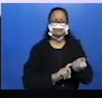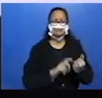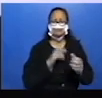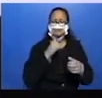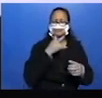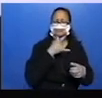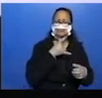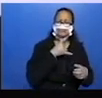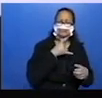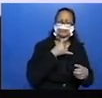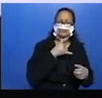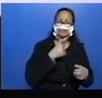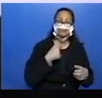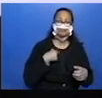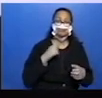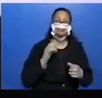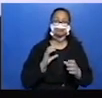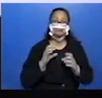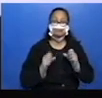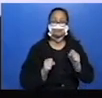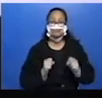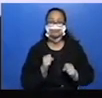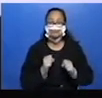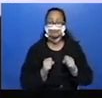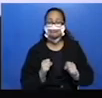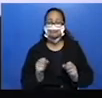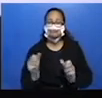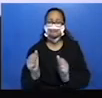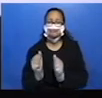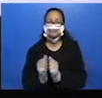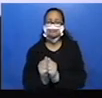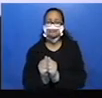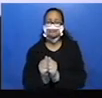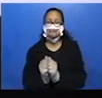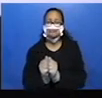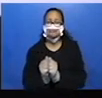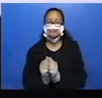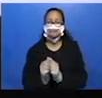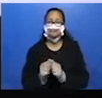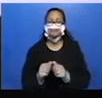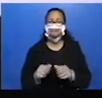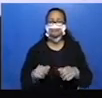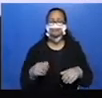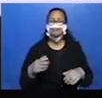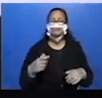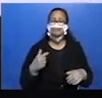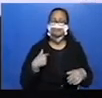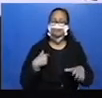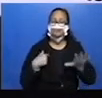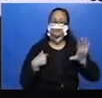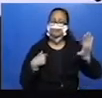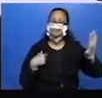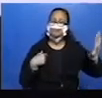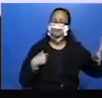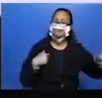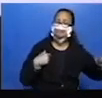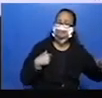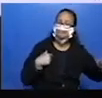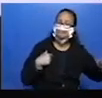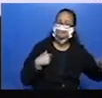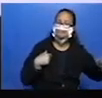ia correr para me juntar ao grupo, quando me apoiei sem querer na parede.